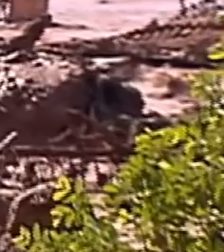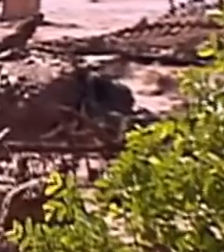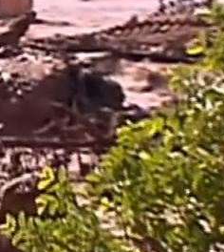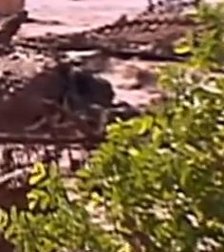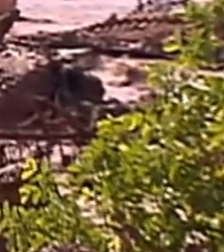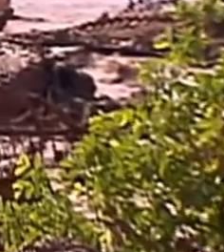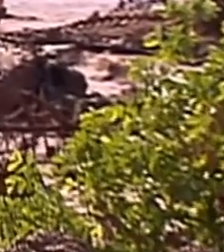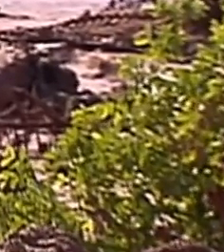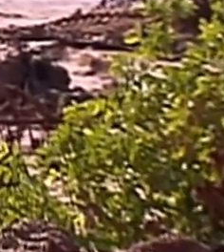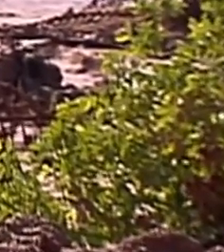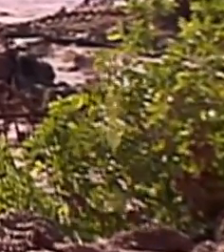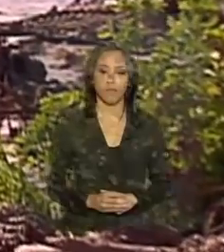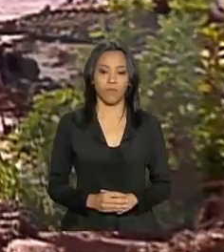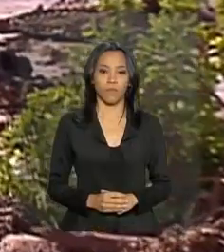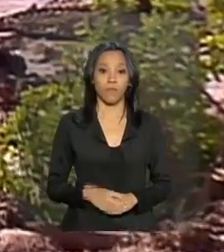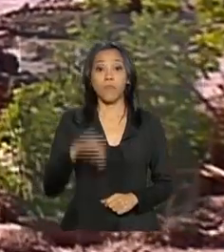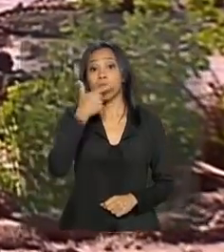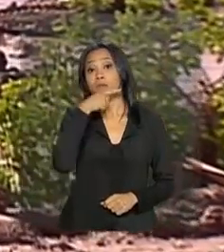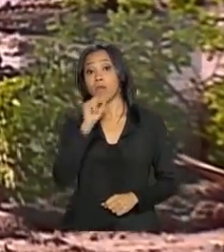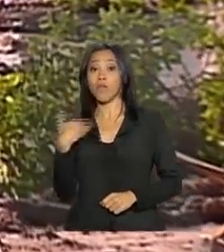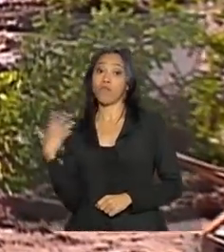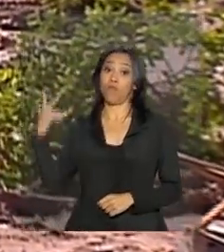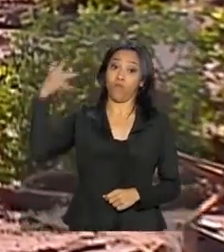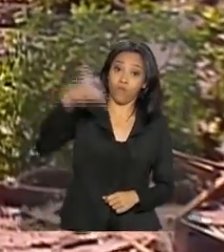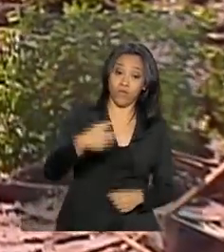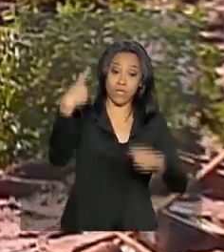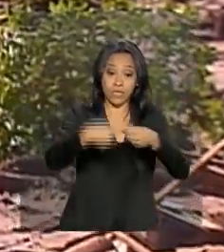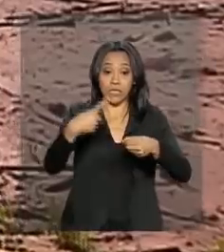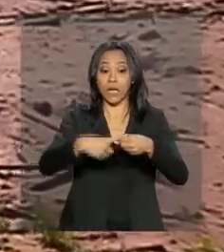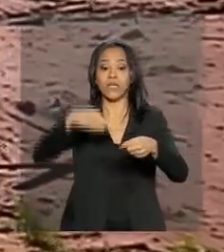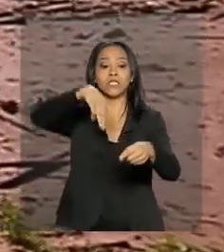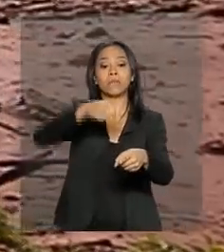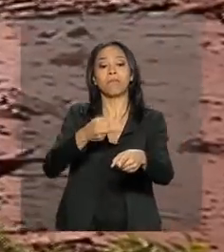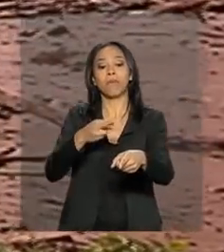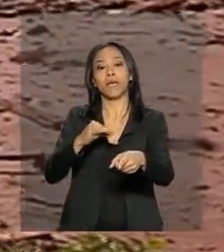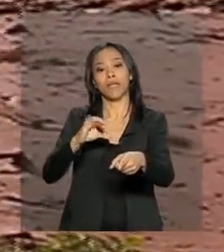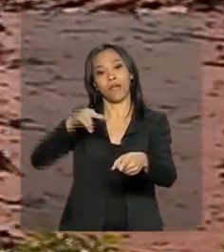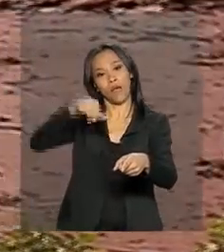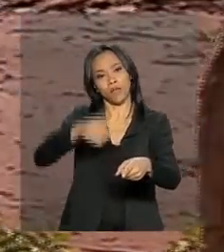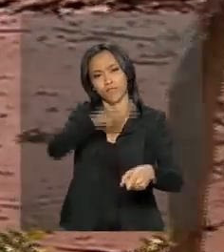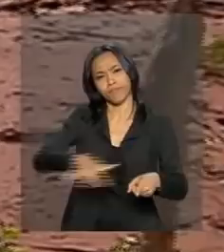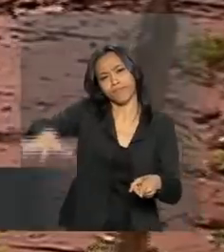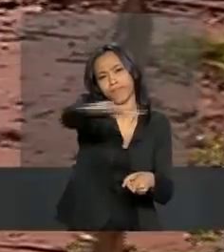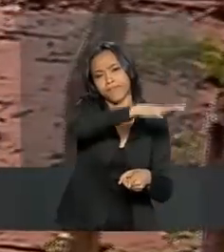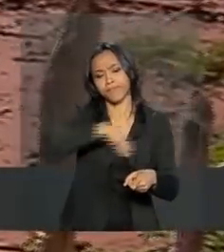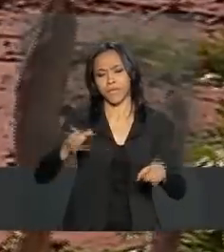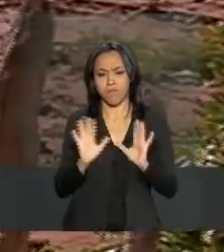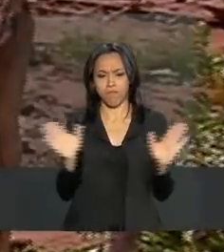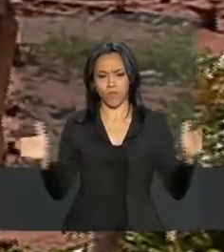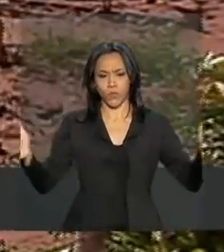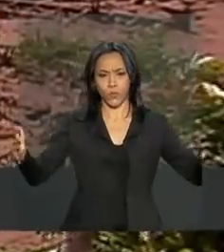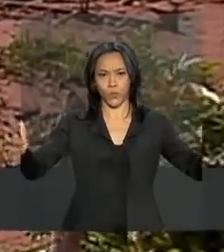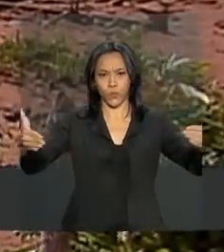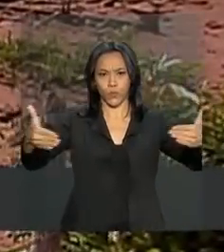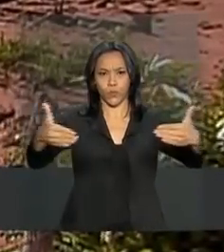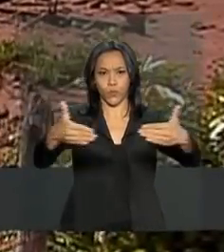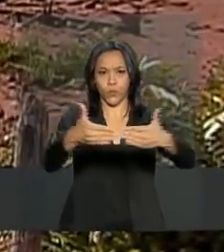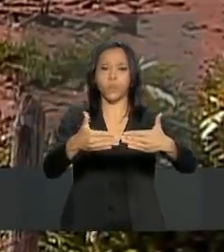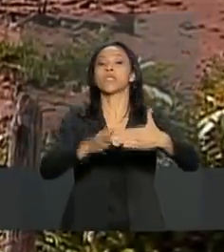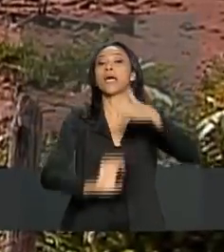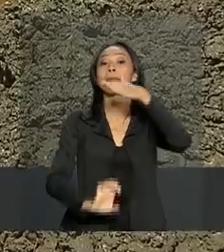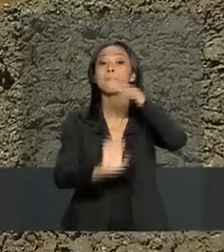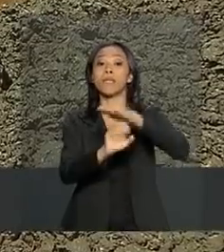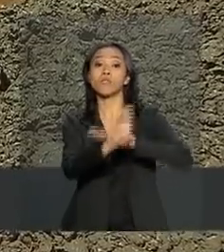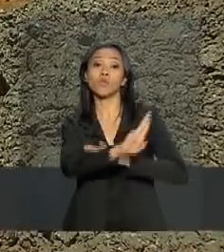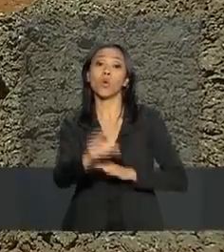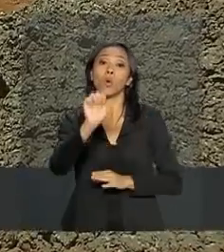Quem esteve em Mariana em 2015 viu de perto os estragos da lama que vazou depois do rompimento da barragem de fundão da mineradora